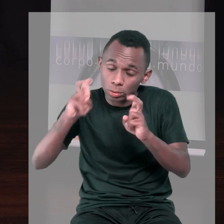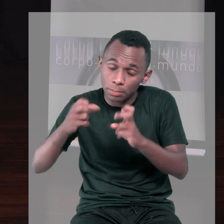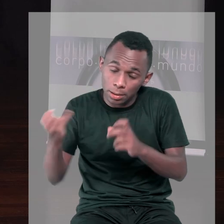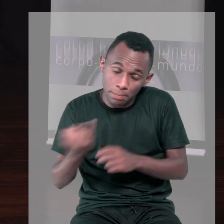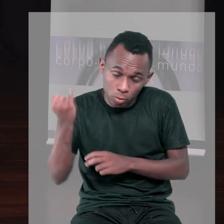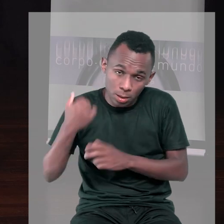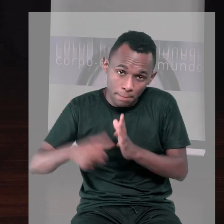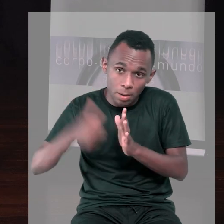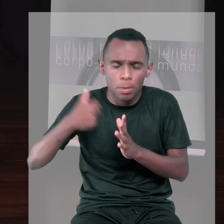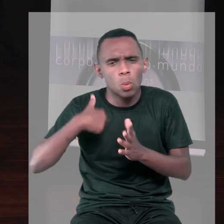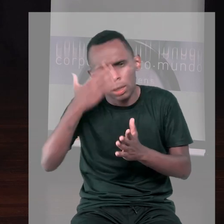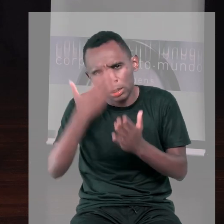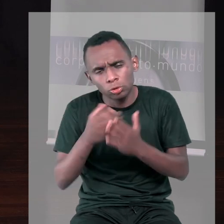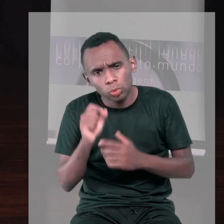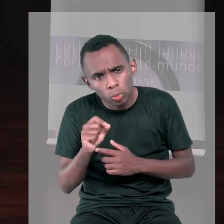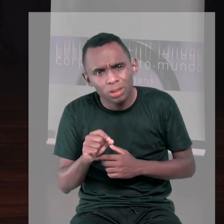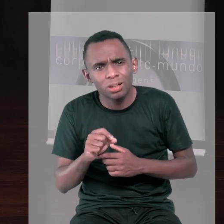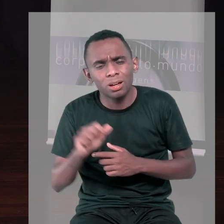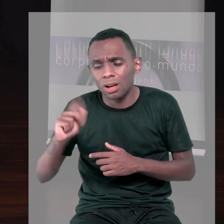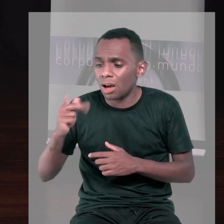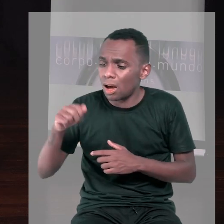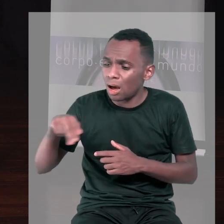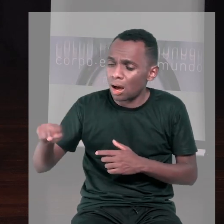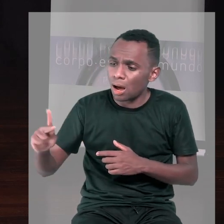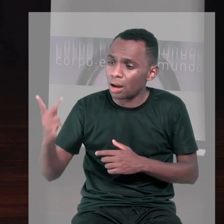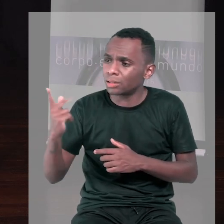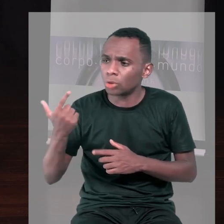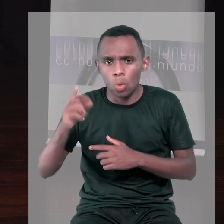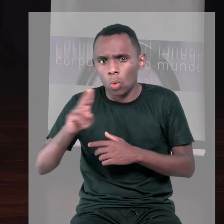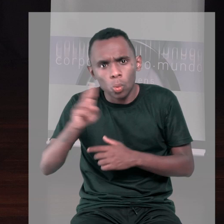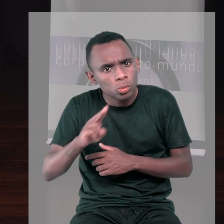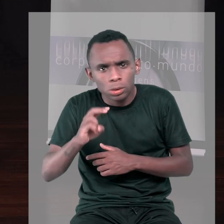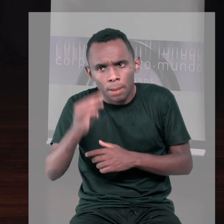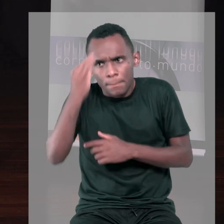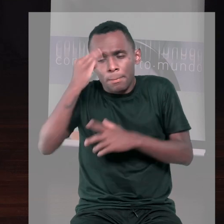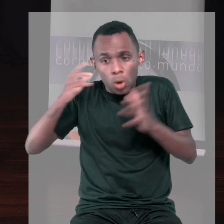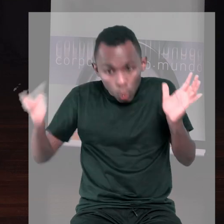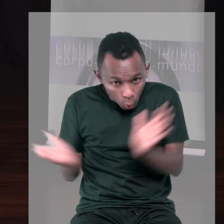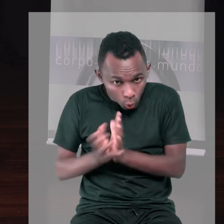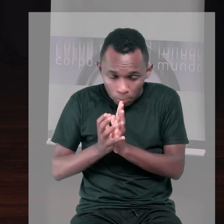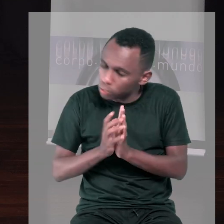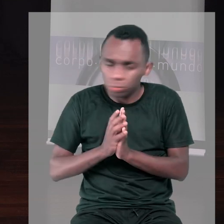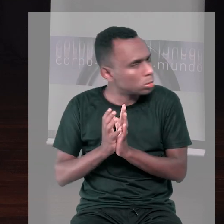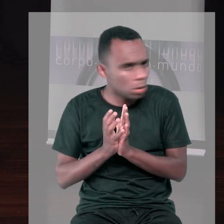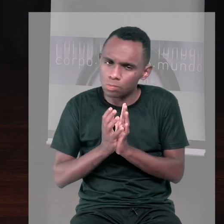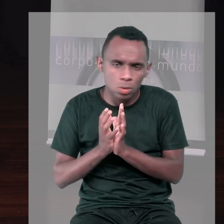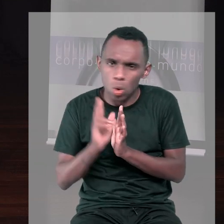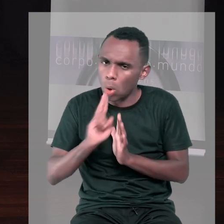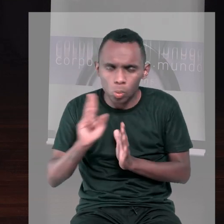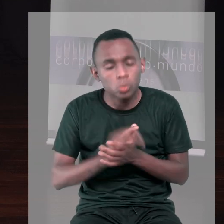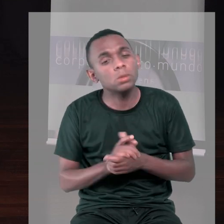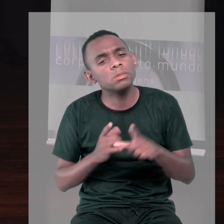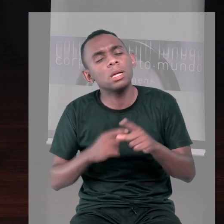coletiva passa a circular, mas que a Arendt não conhecia e não se refere a ele, mas o Halbwachs,